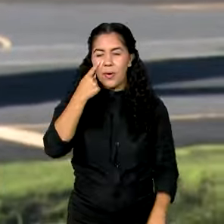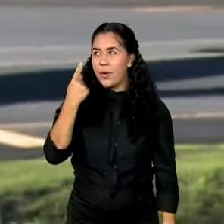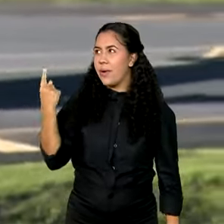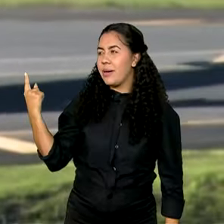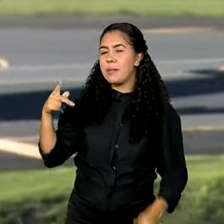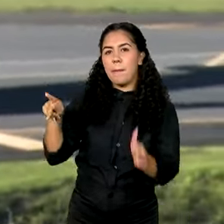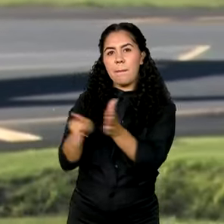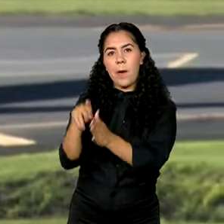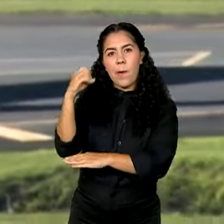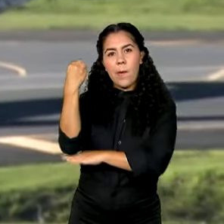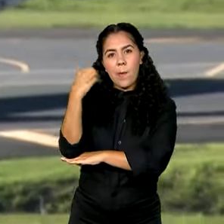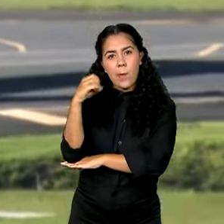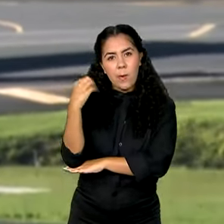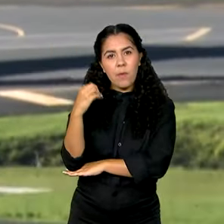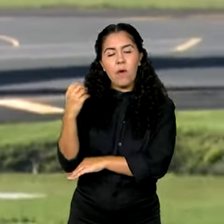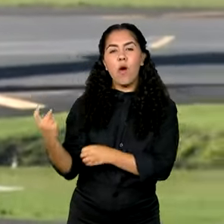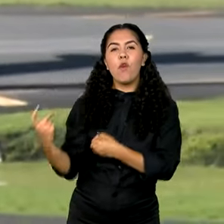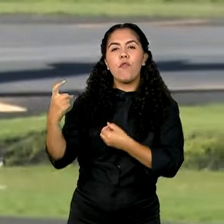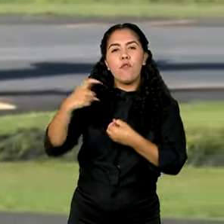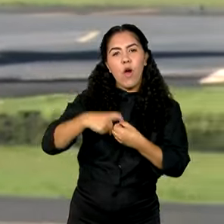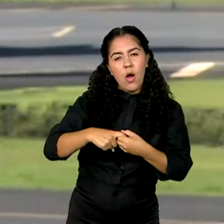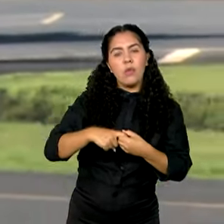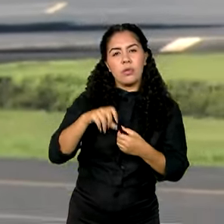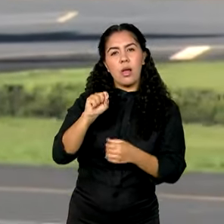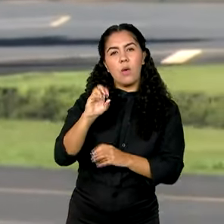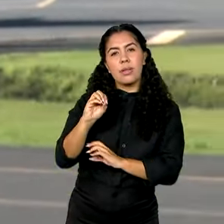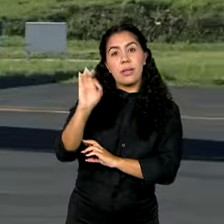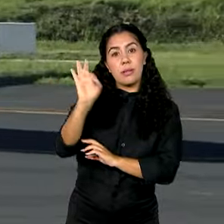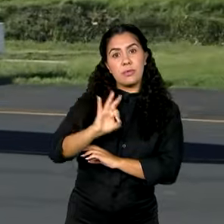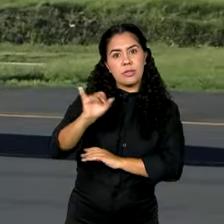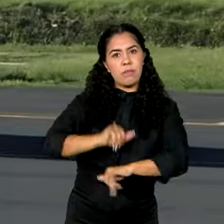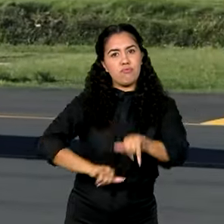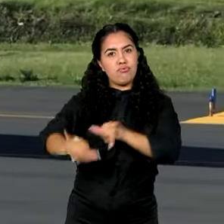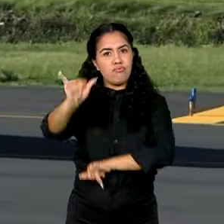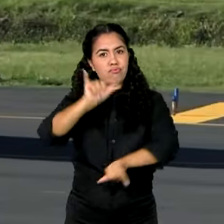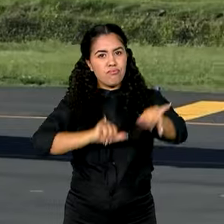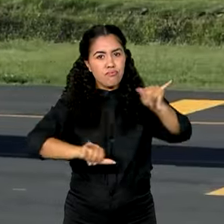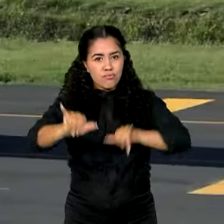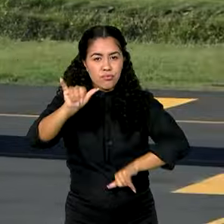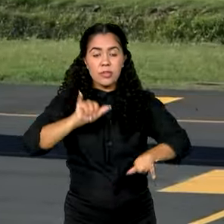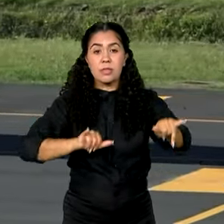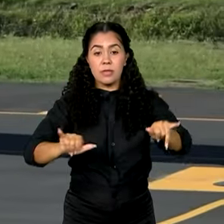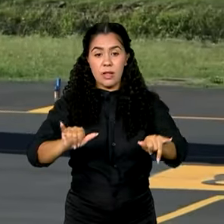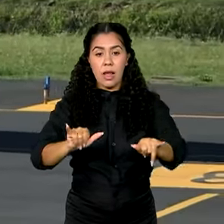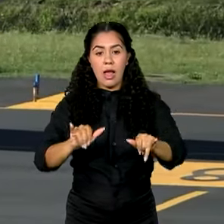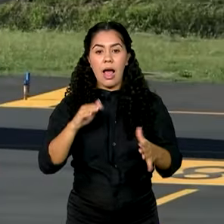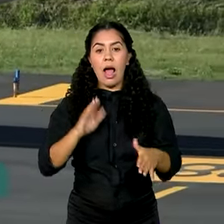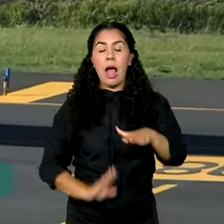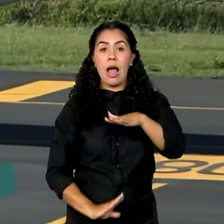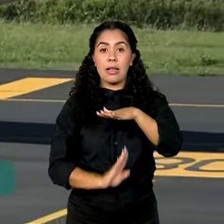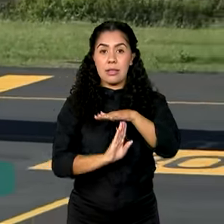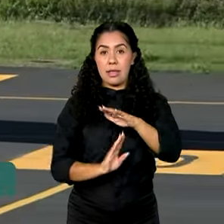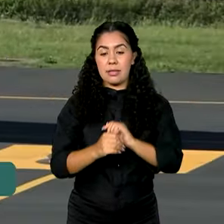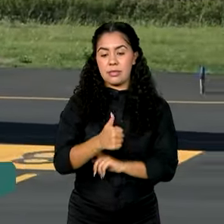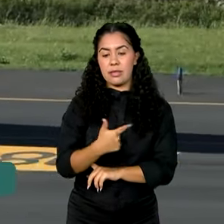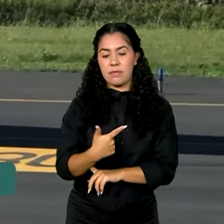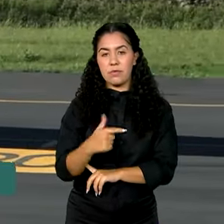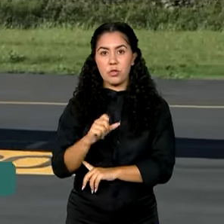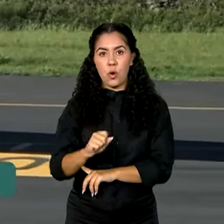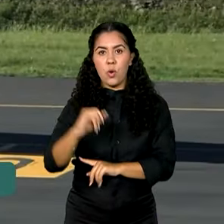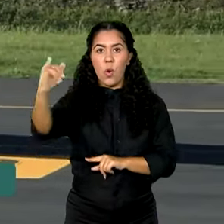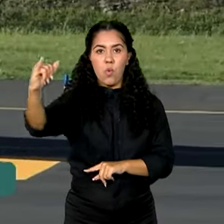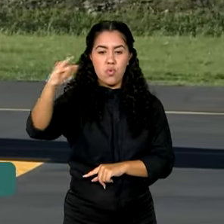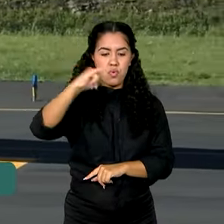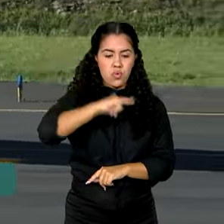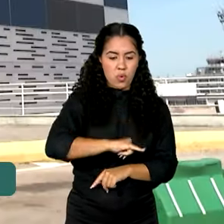funcionar inicialmente com 80% da capacidade operacional, com até 128 pousos e